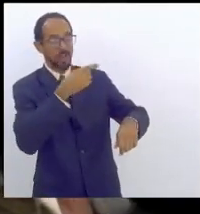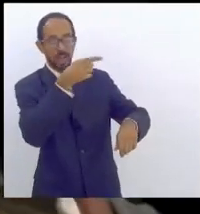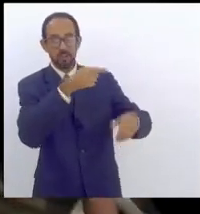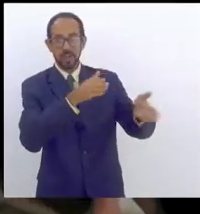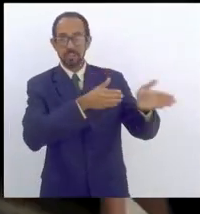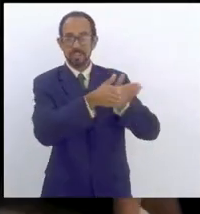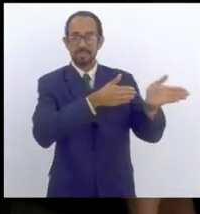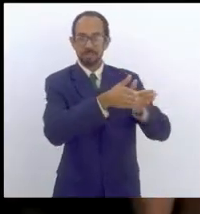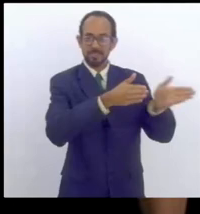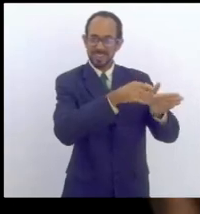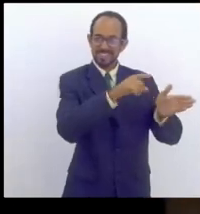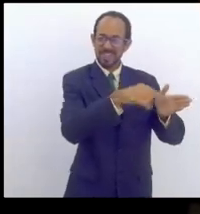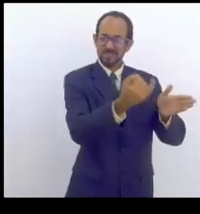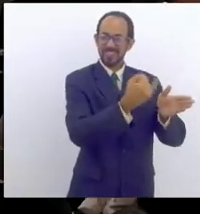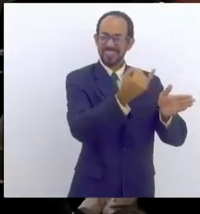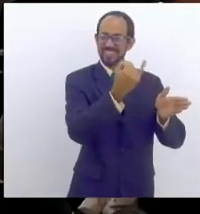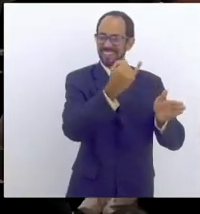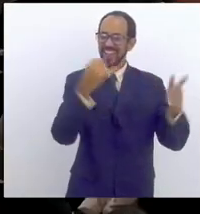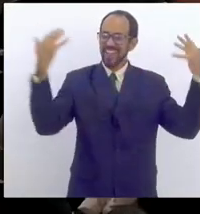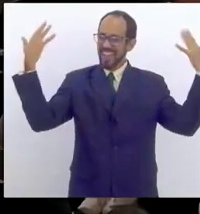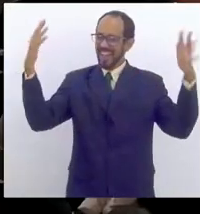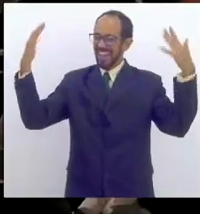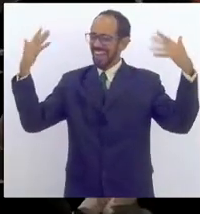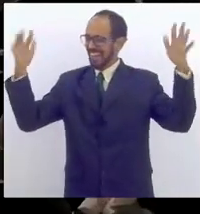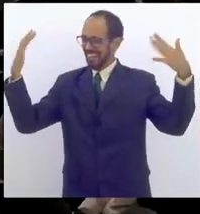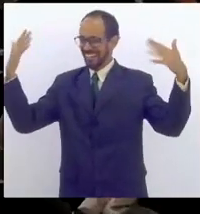Acessibilidade é fundamental.